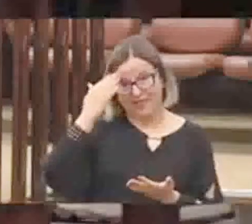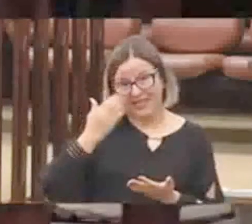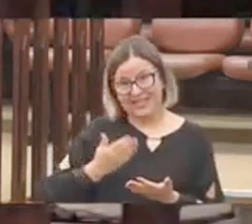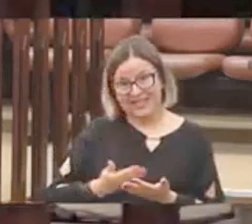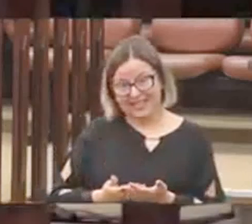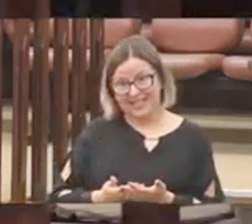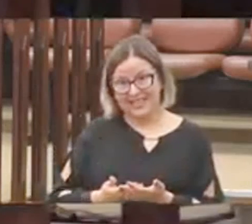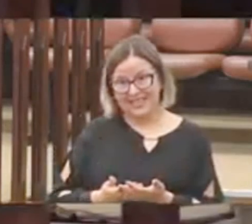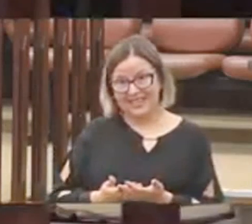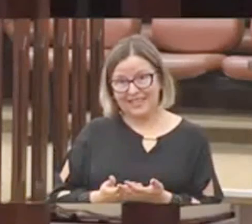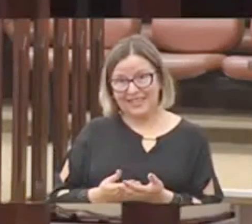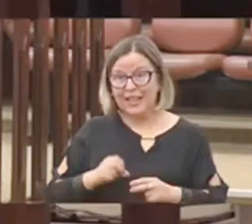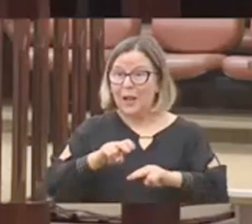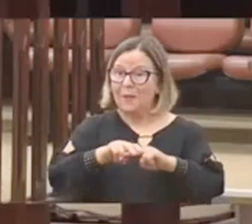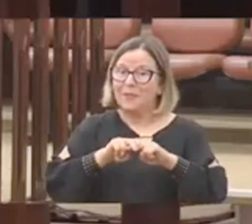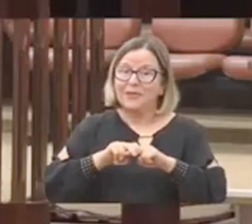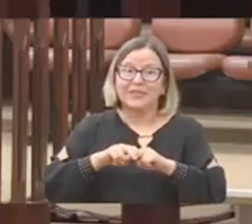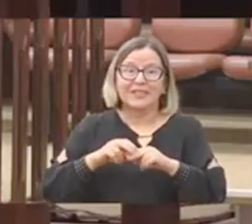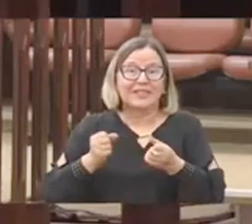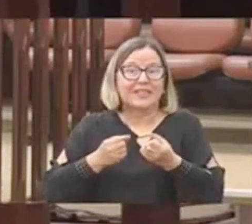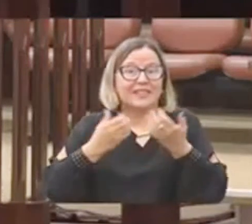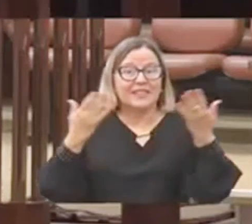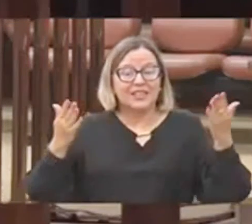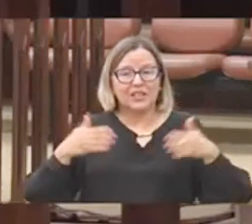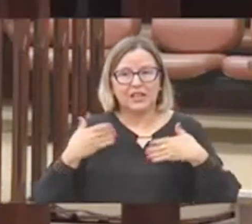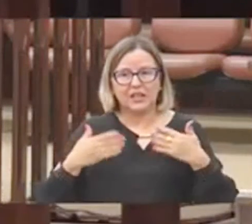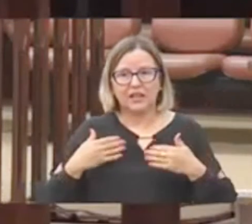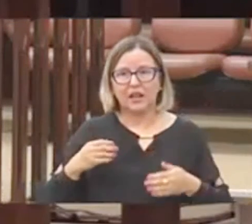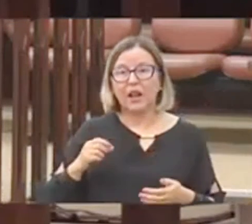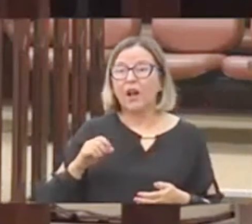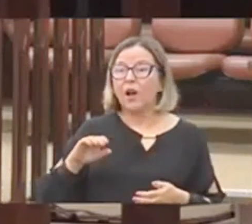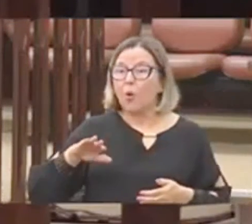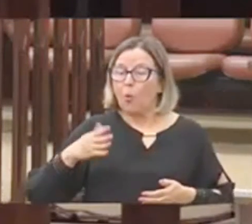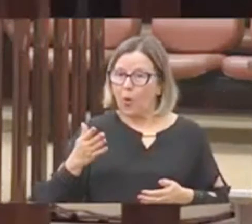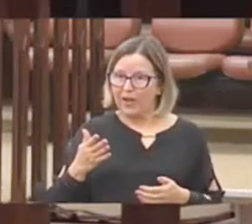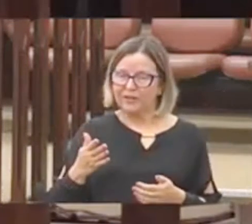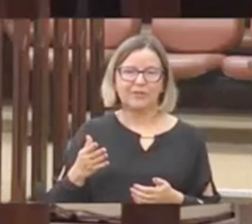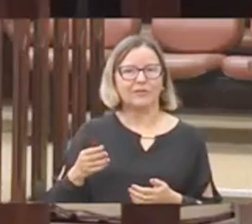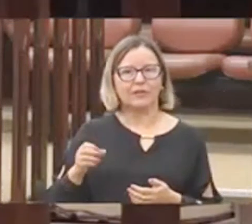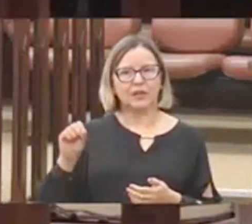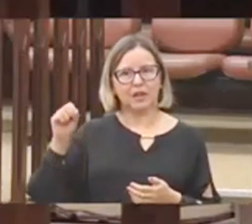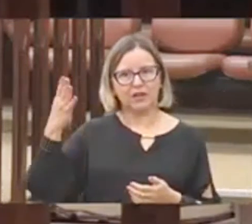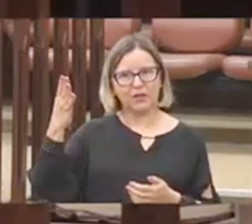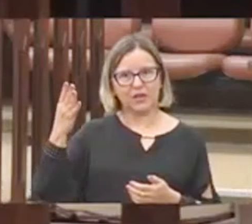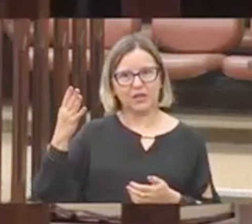motivo de grande alegria quando nós passamos por provações?